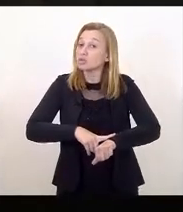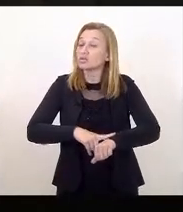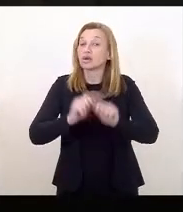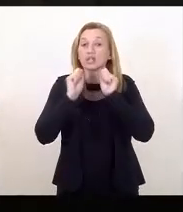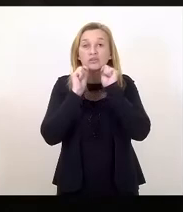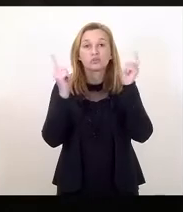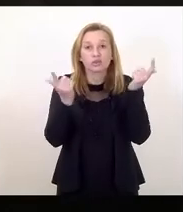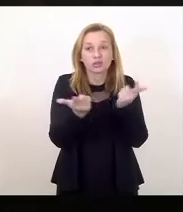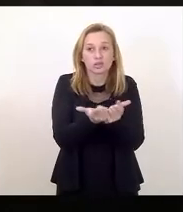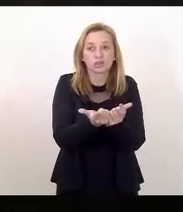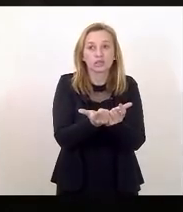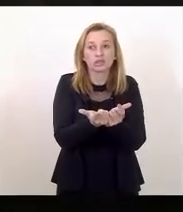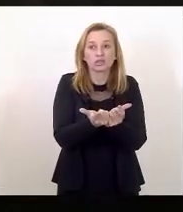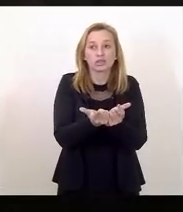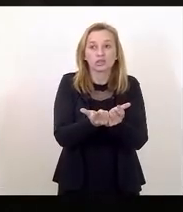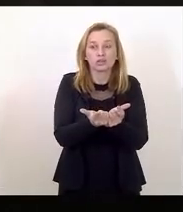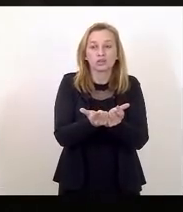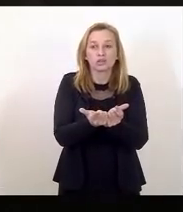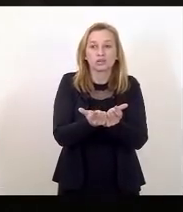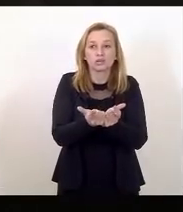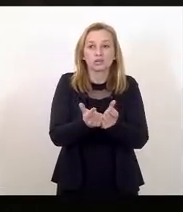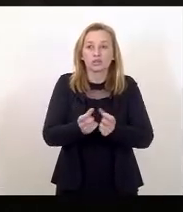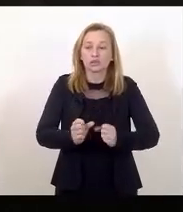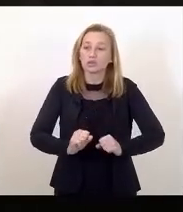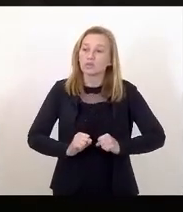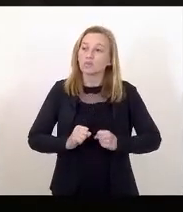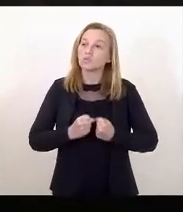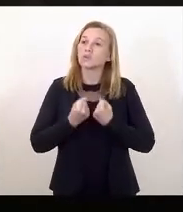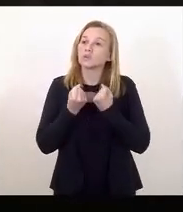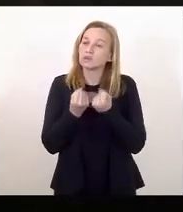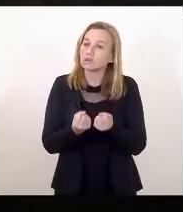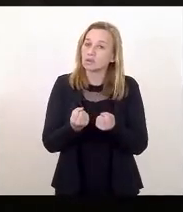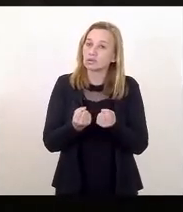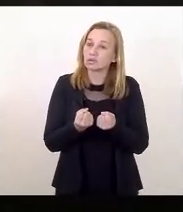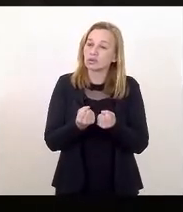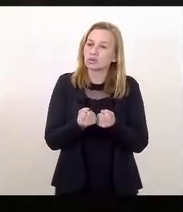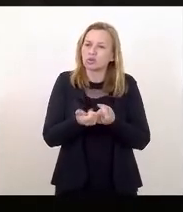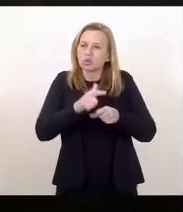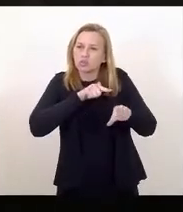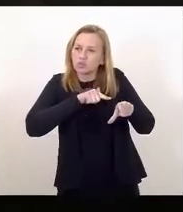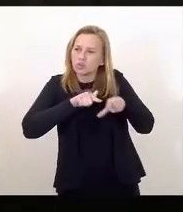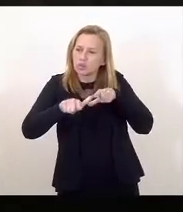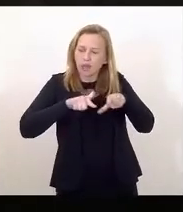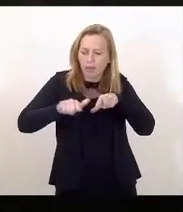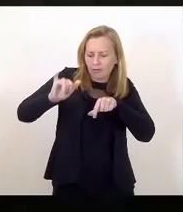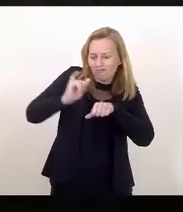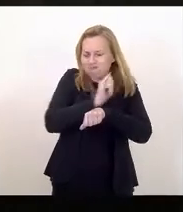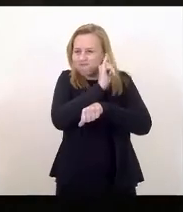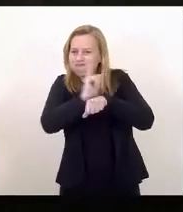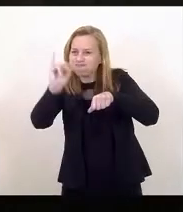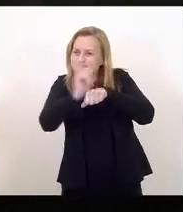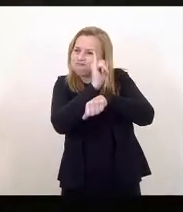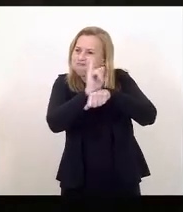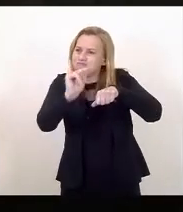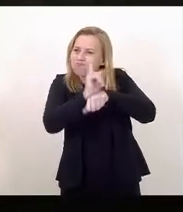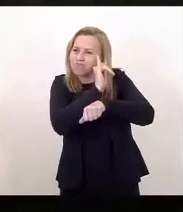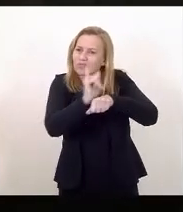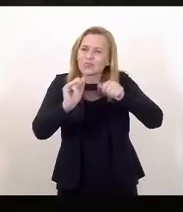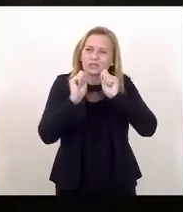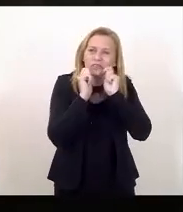Assembleia Legislativa se debruçou em cima de um trabalho de elaboração legislativa